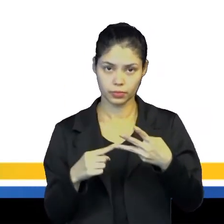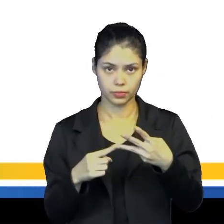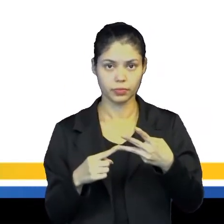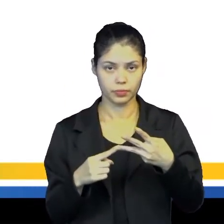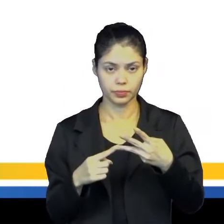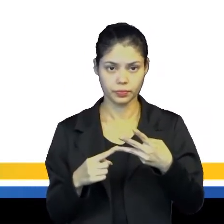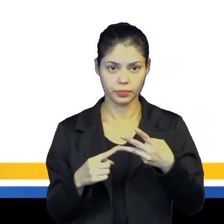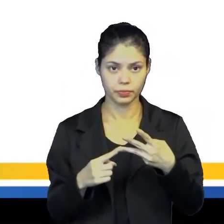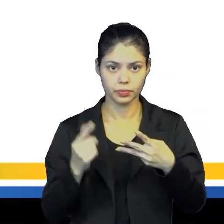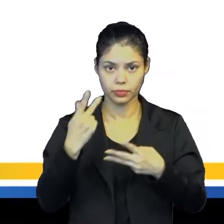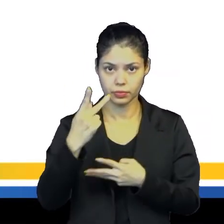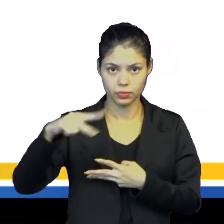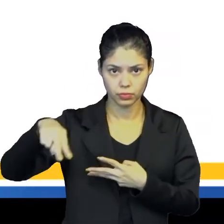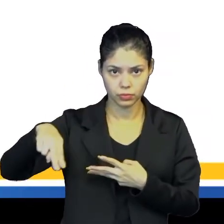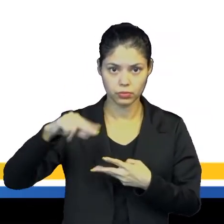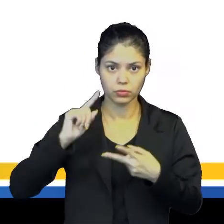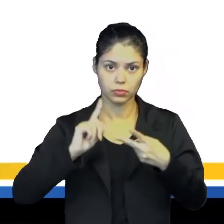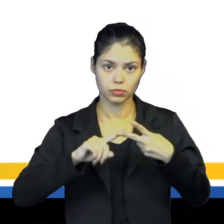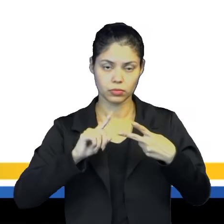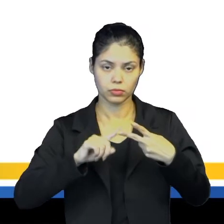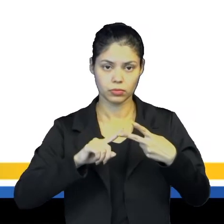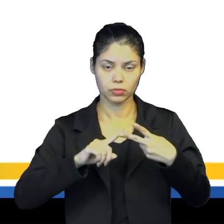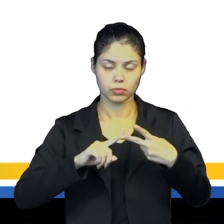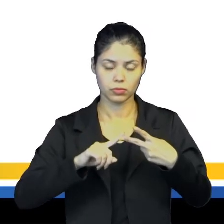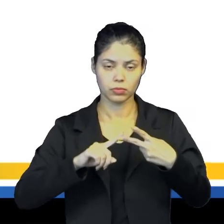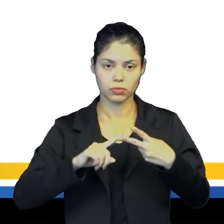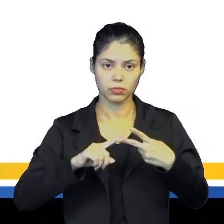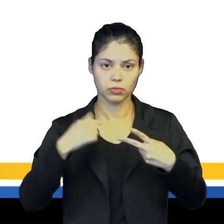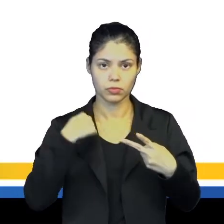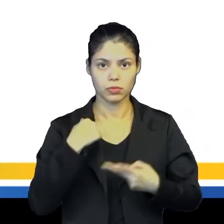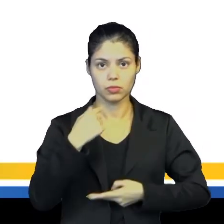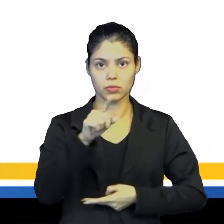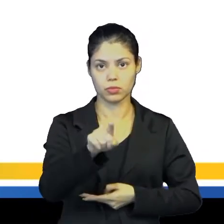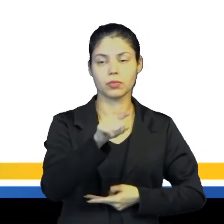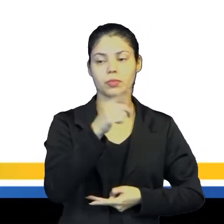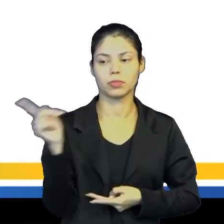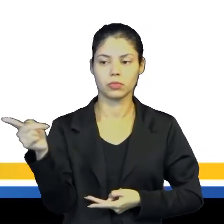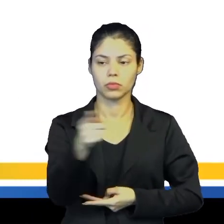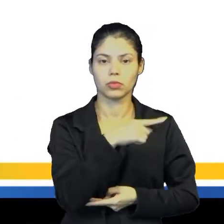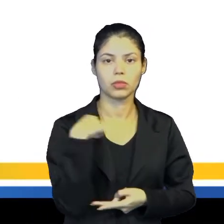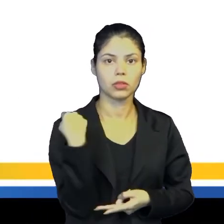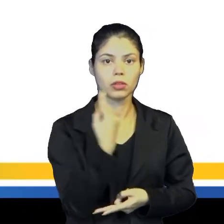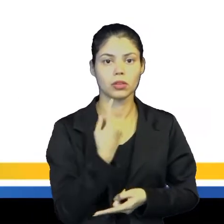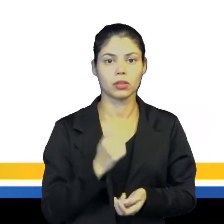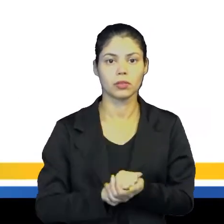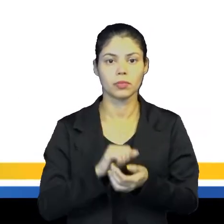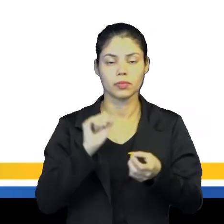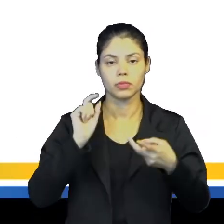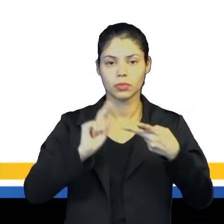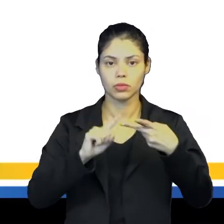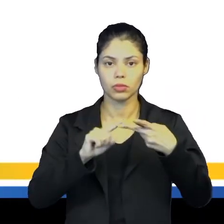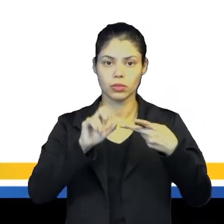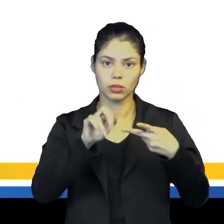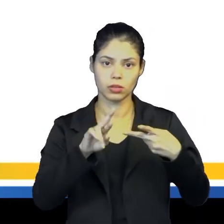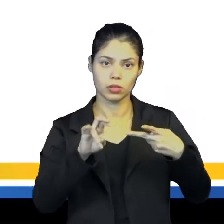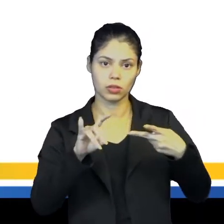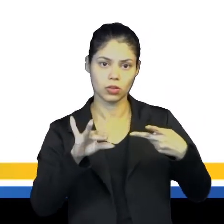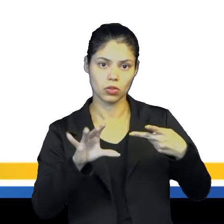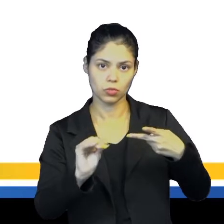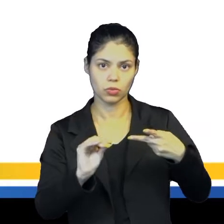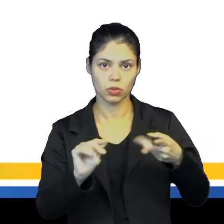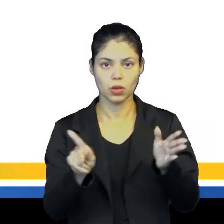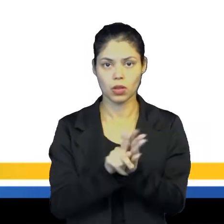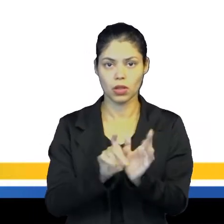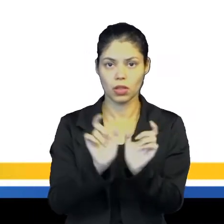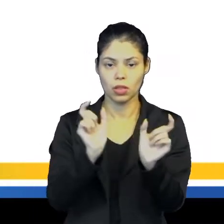aí. Pronomes, só lembrando o pronome, né? Que é eu, tu, ele, nós. E sinônimos, palavras que têm o mesmo significado